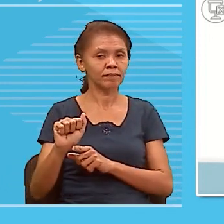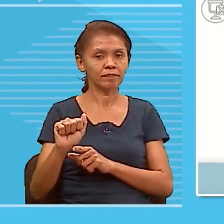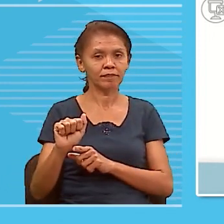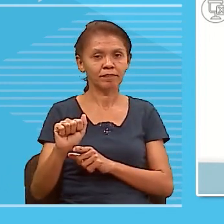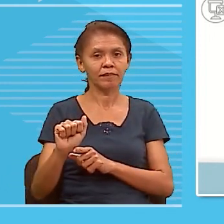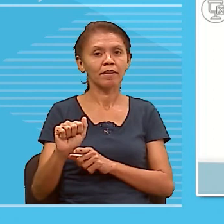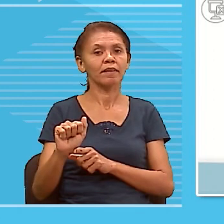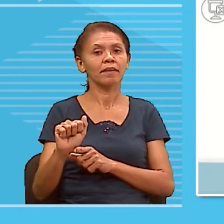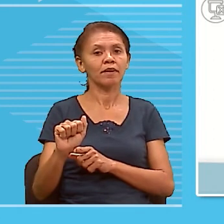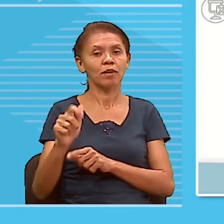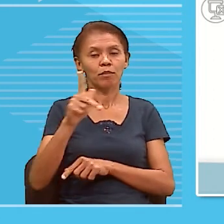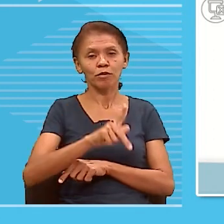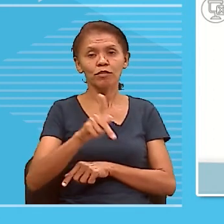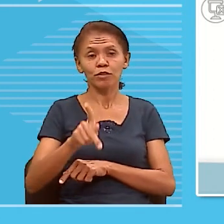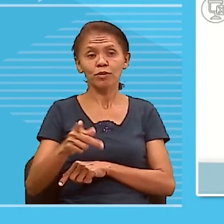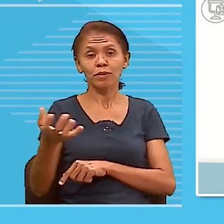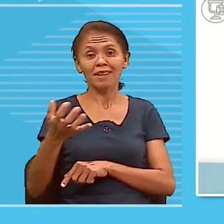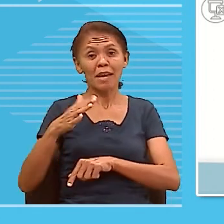respostas